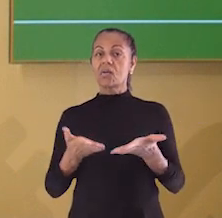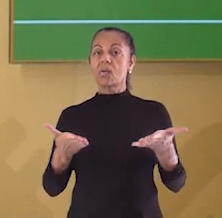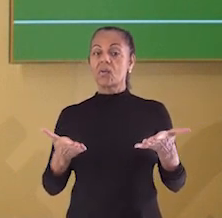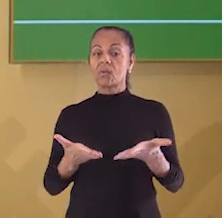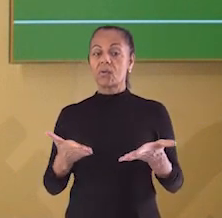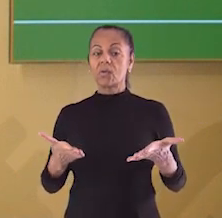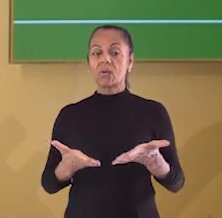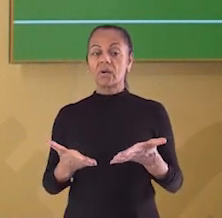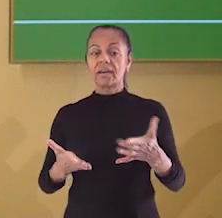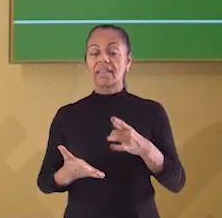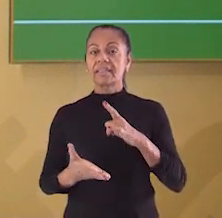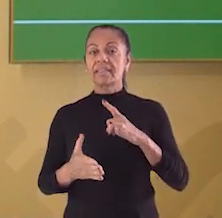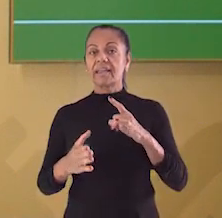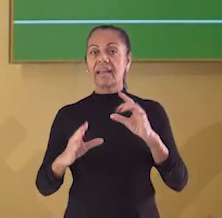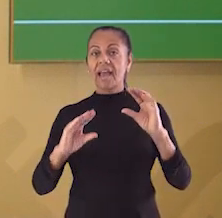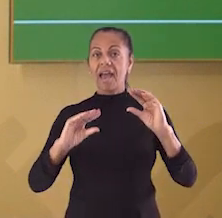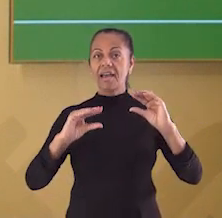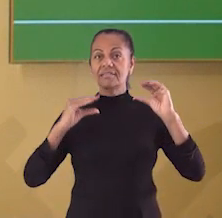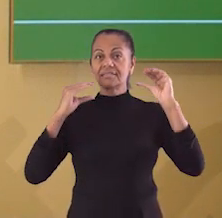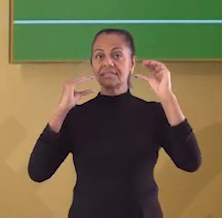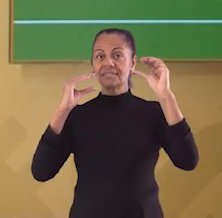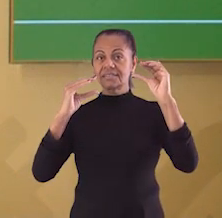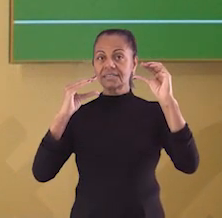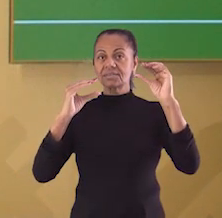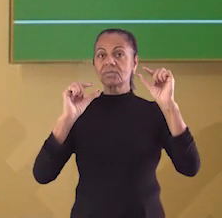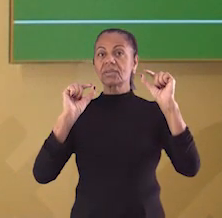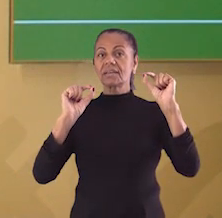E aí, a gente tem agora,